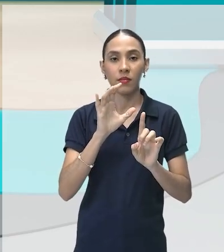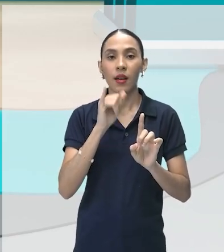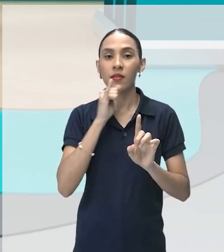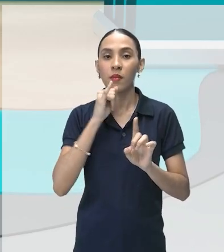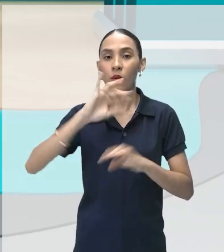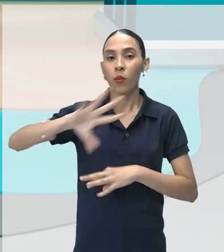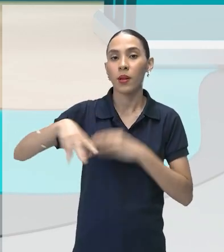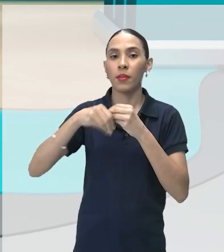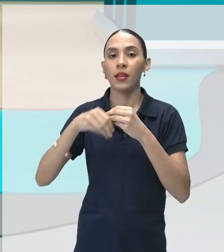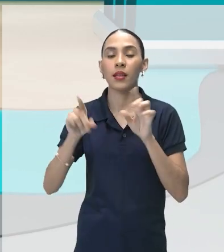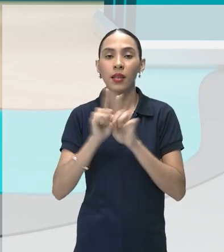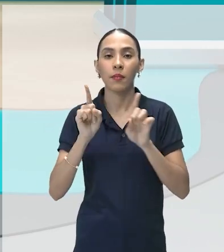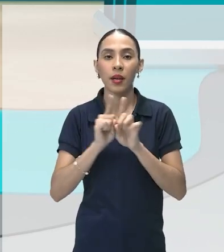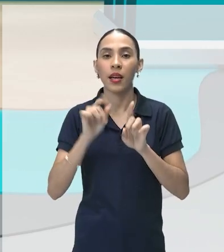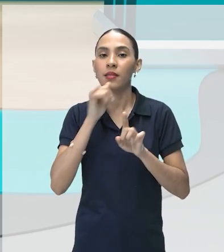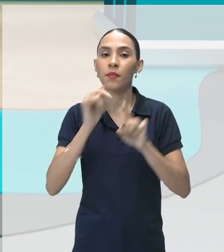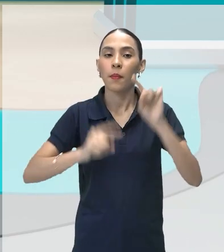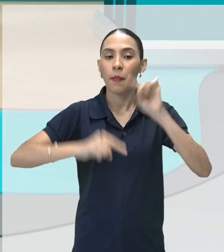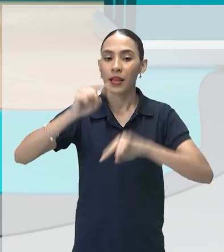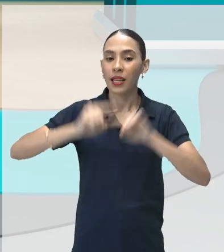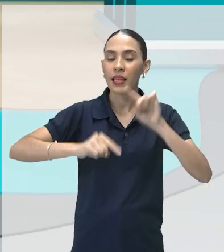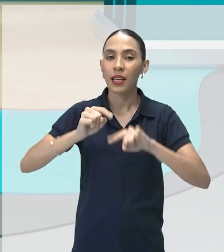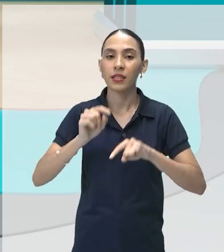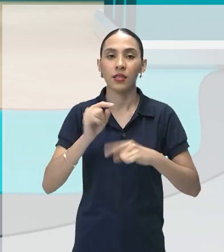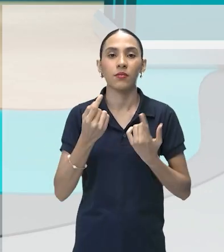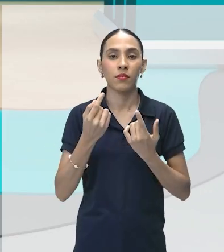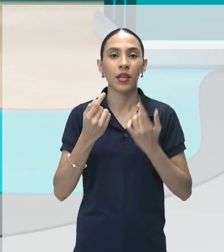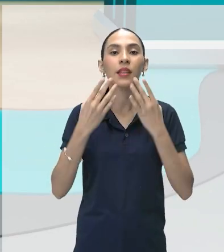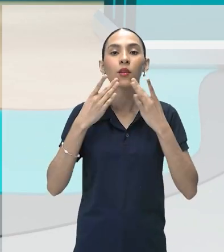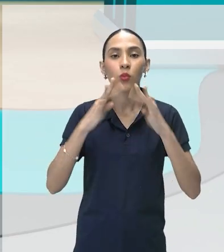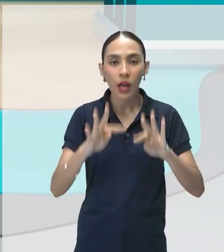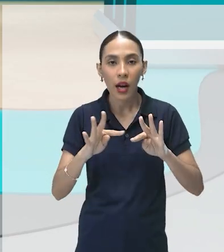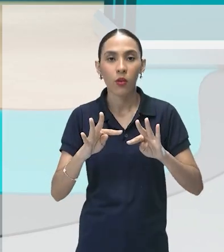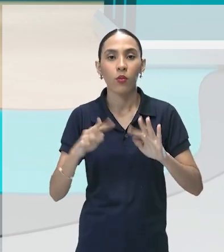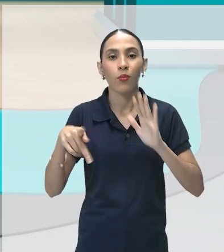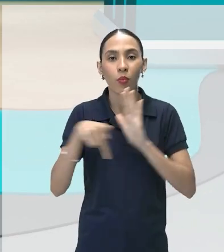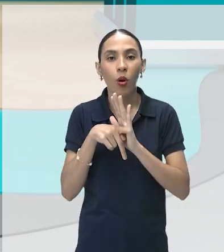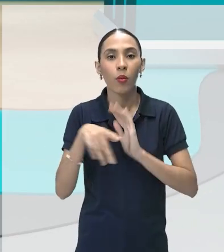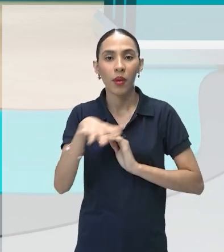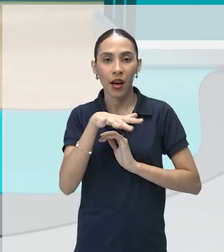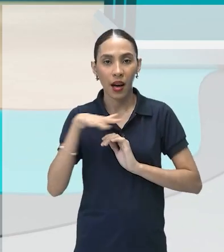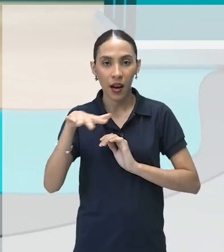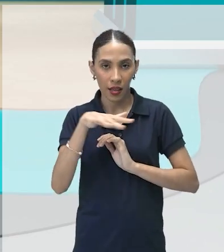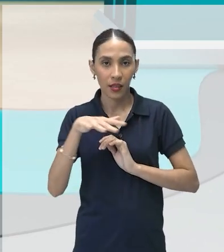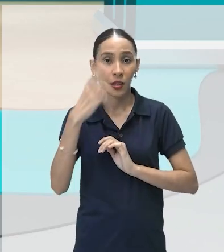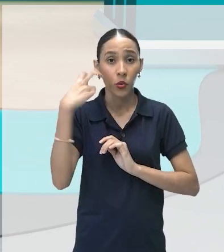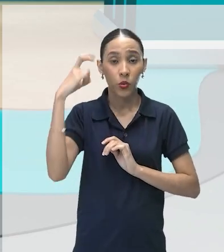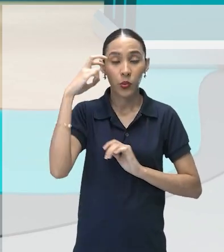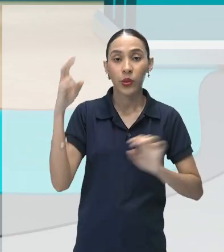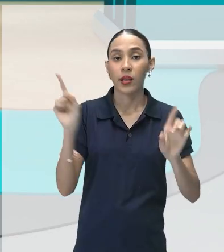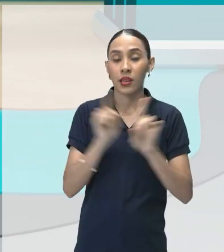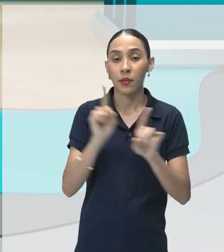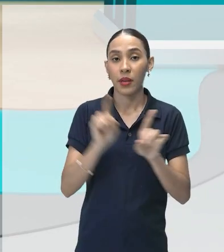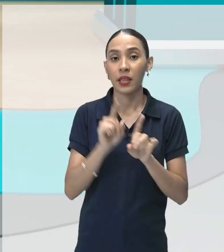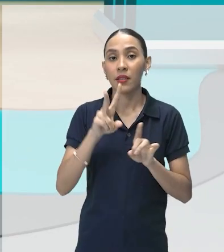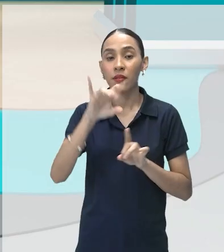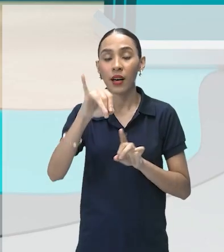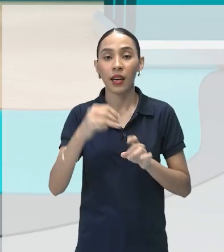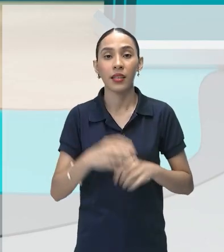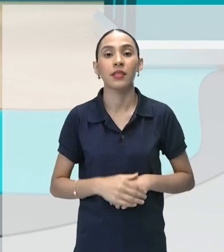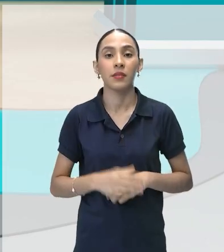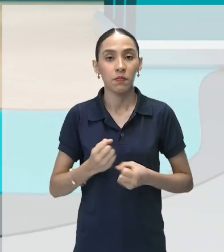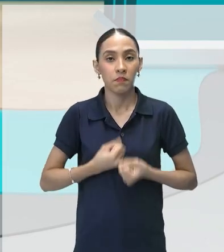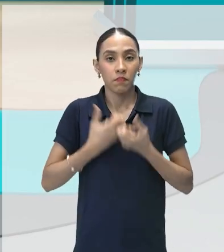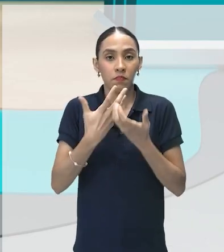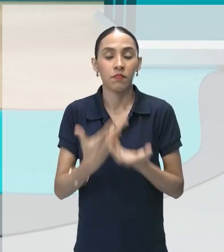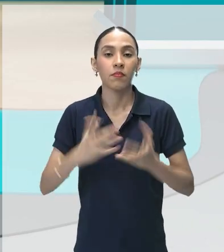que dos acessórios tropicais da nossa região, da nossa cultura, e vai falar de